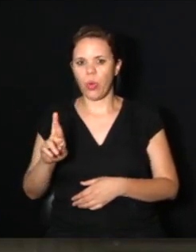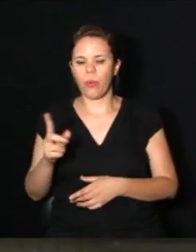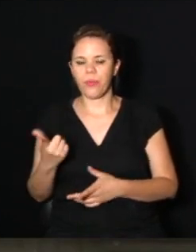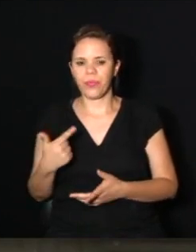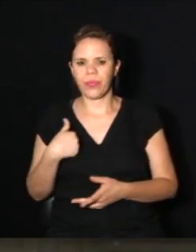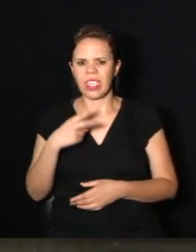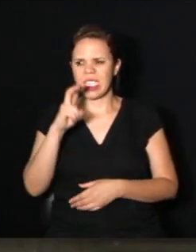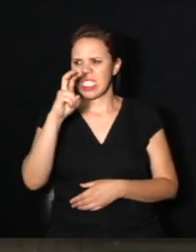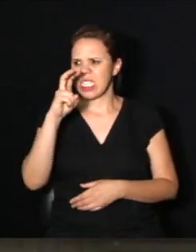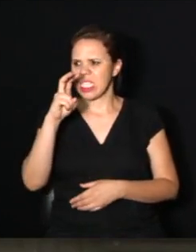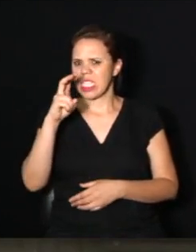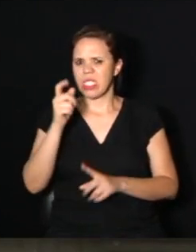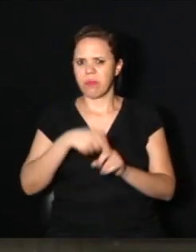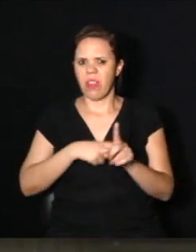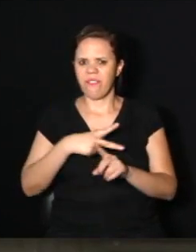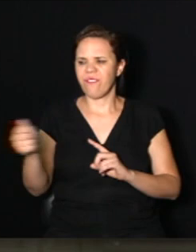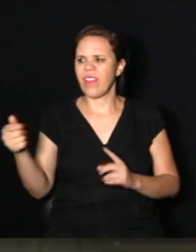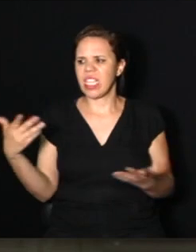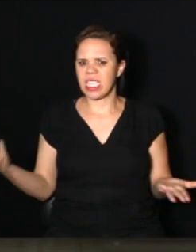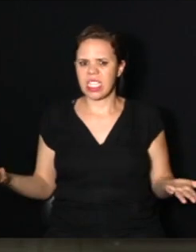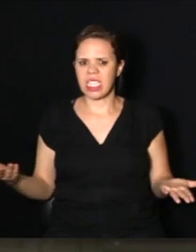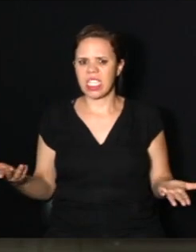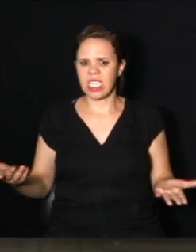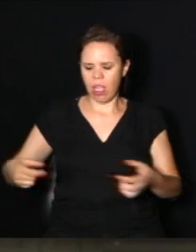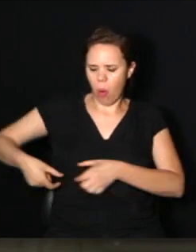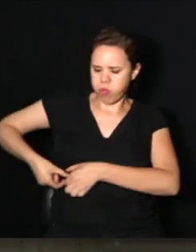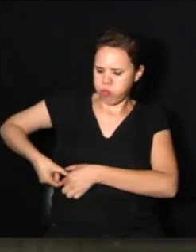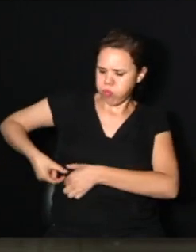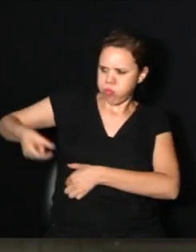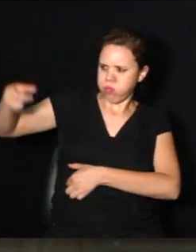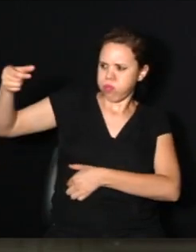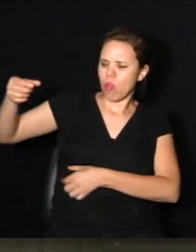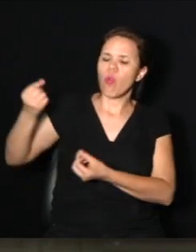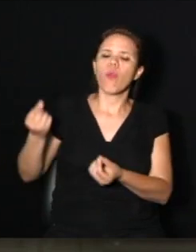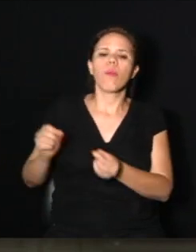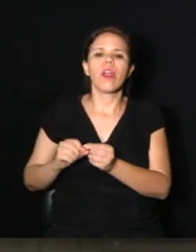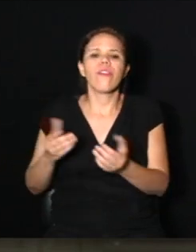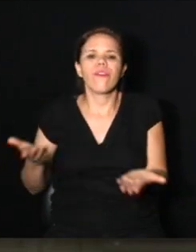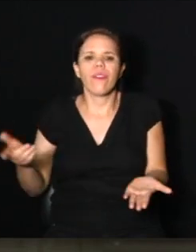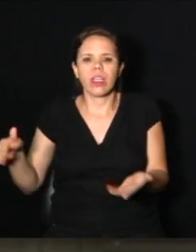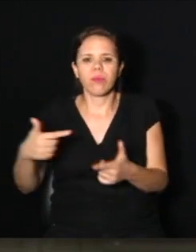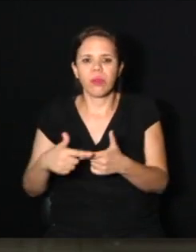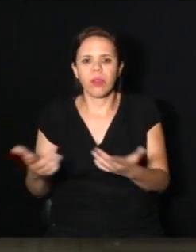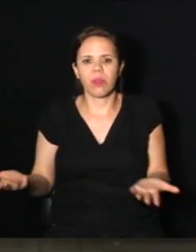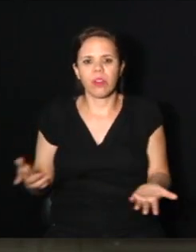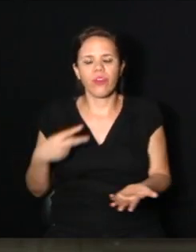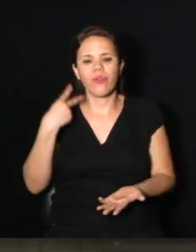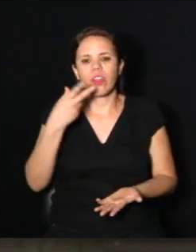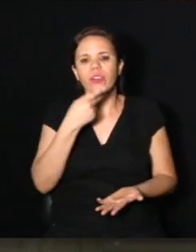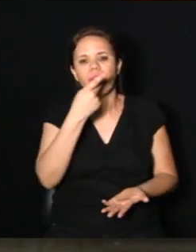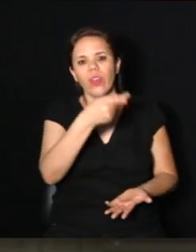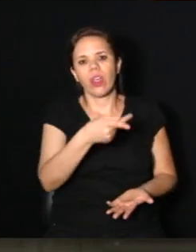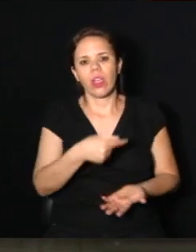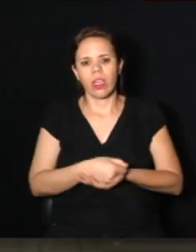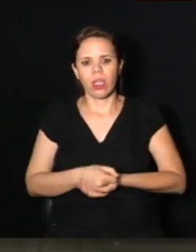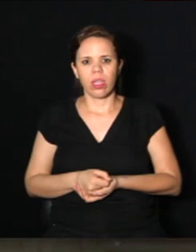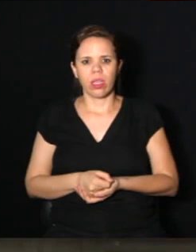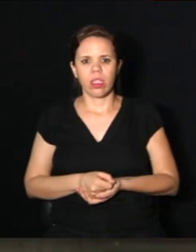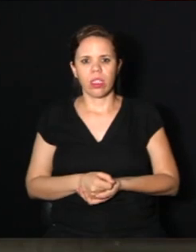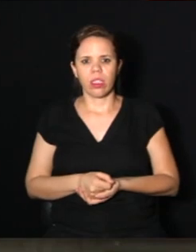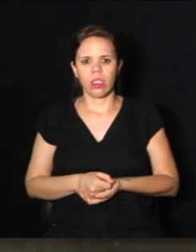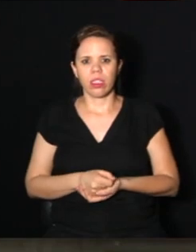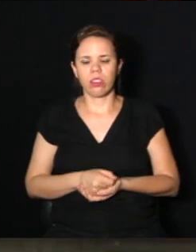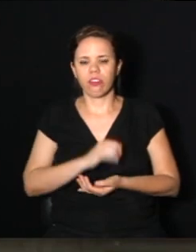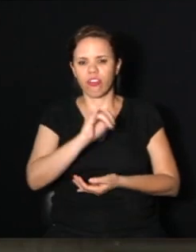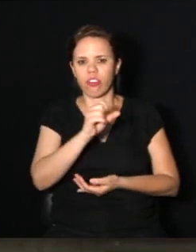essa sonda. E como faz essa questão, né? Que nem o senhor vereador falou, né? Senhor